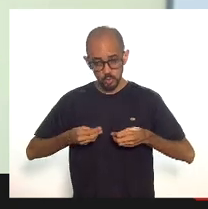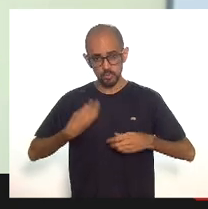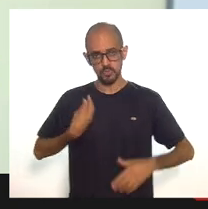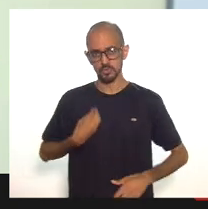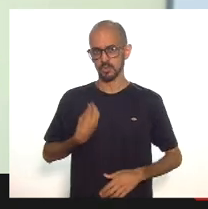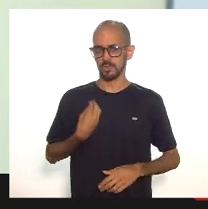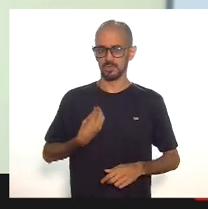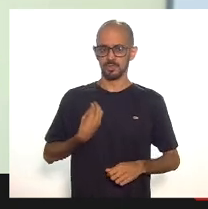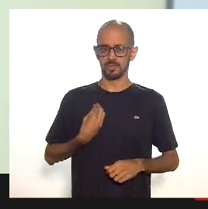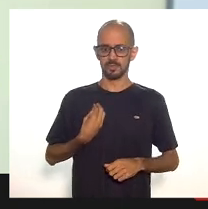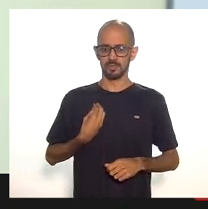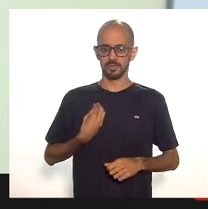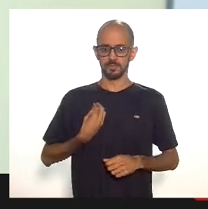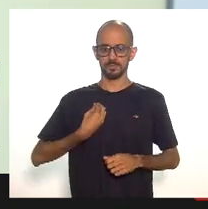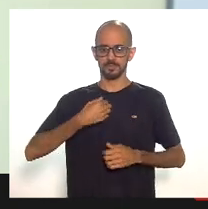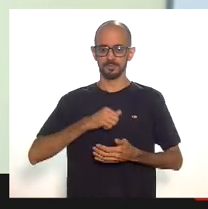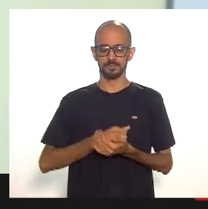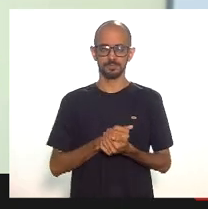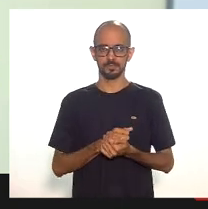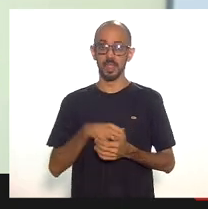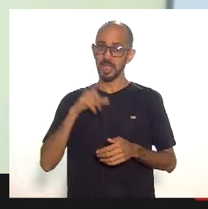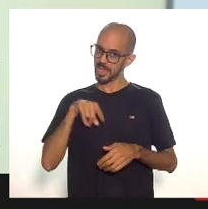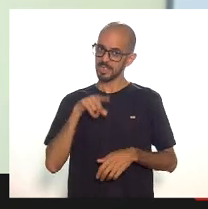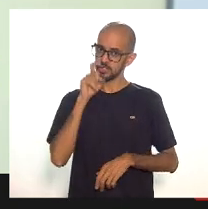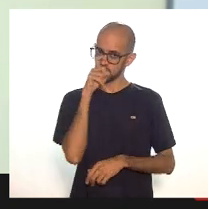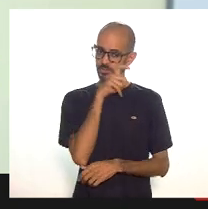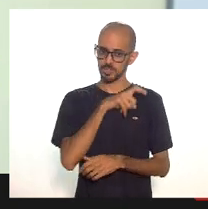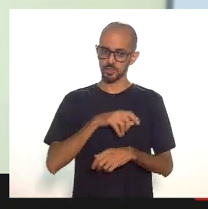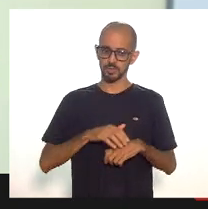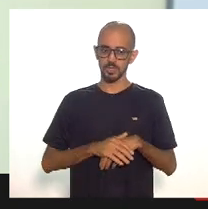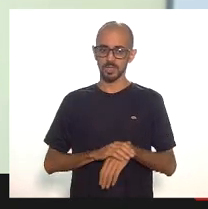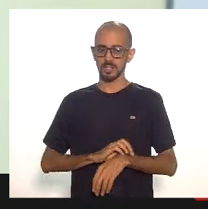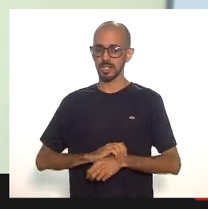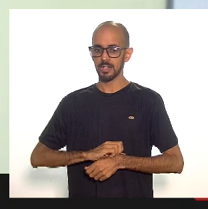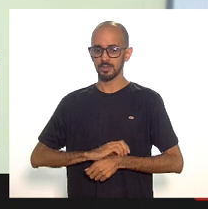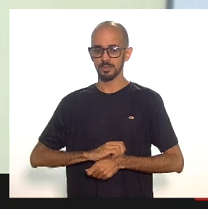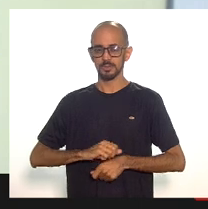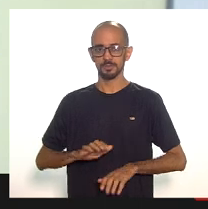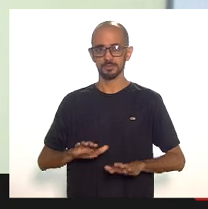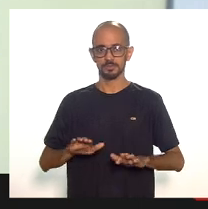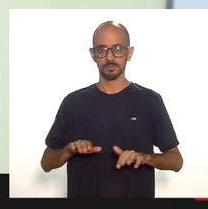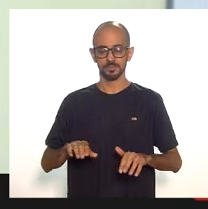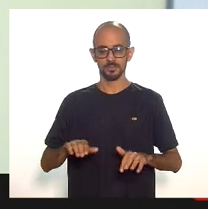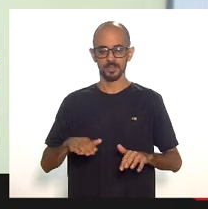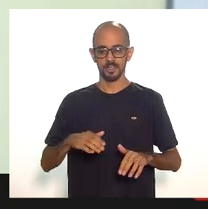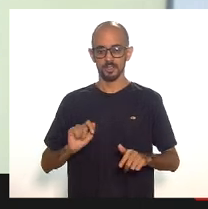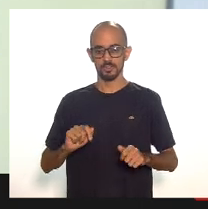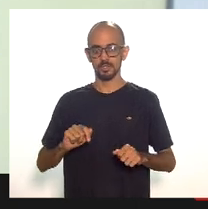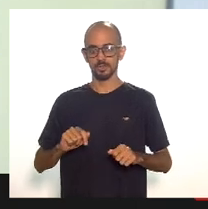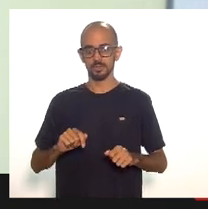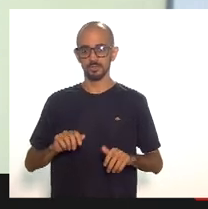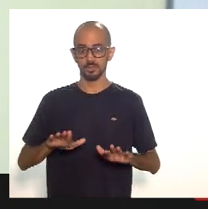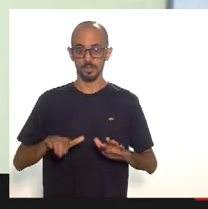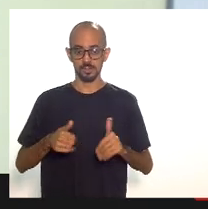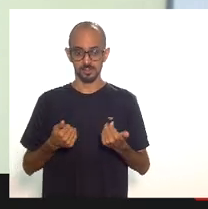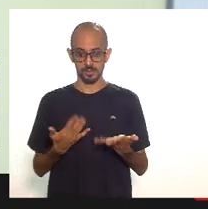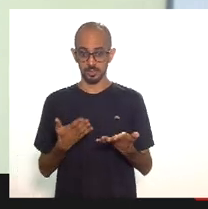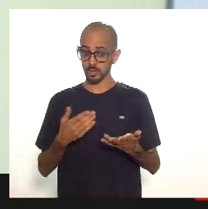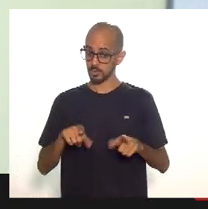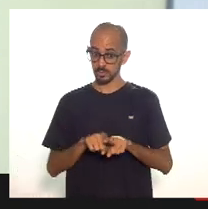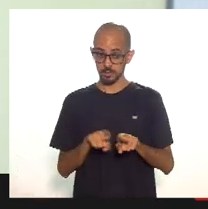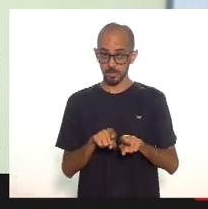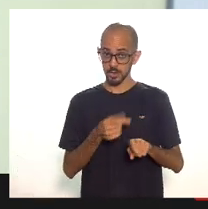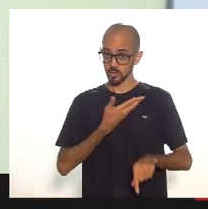realmente, como o senhor bem sabe, é muito difícil. E eu reparto essa dificuldade com os colegas